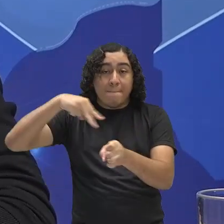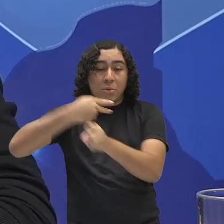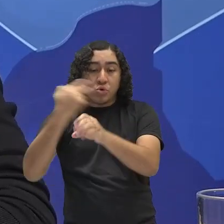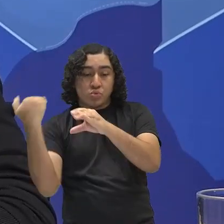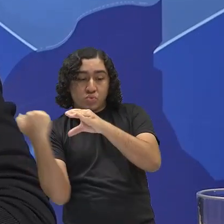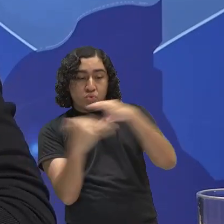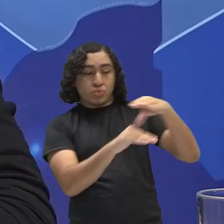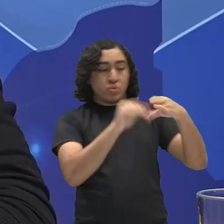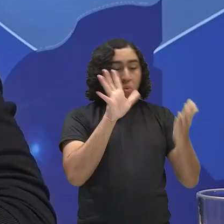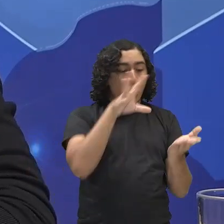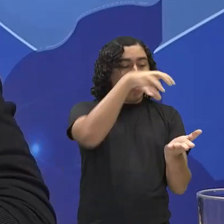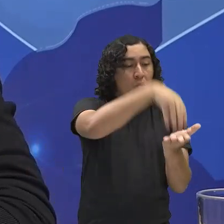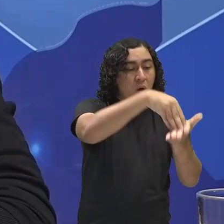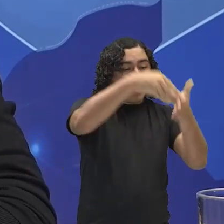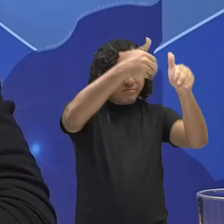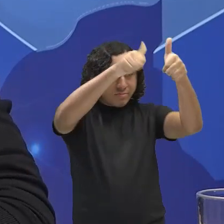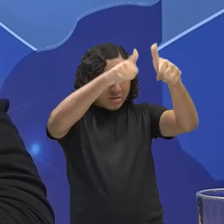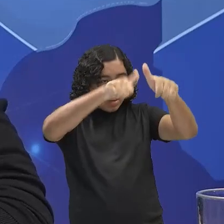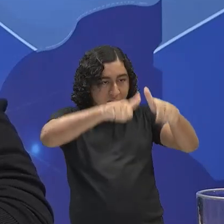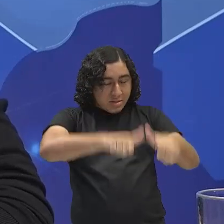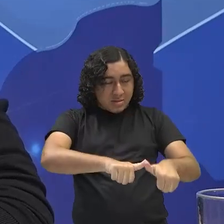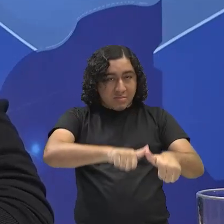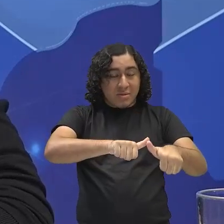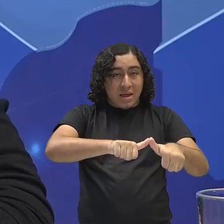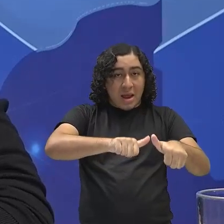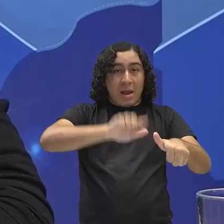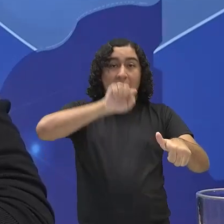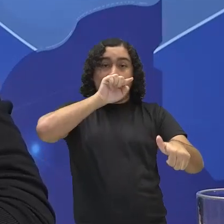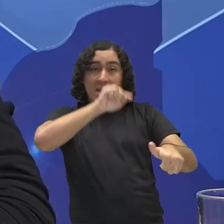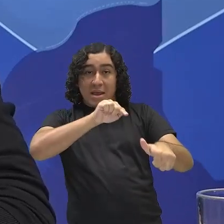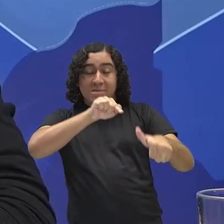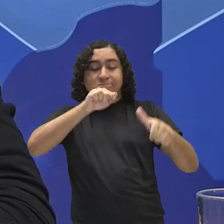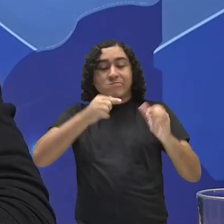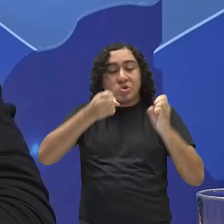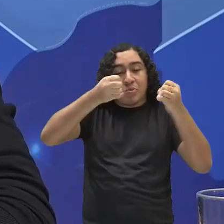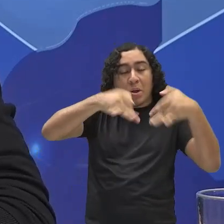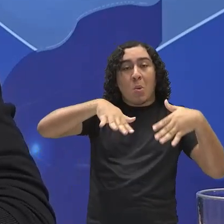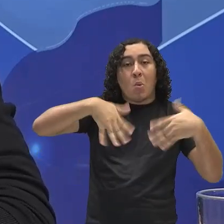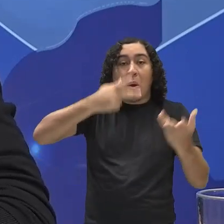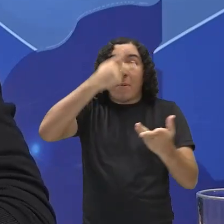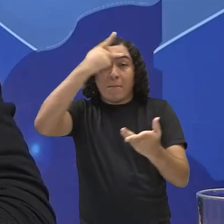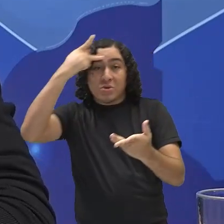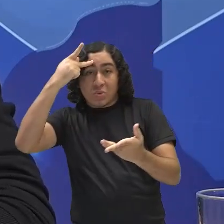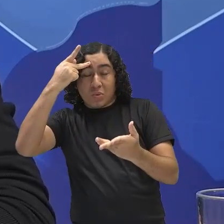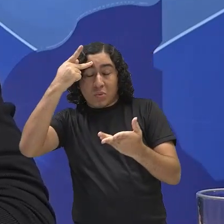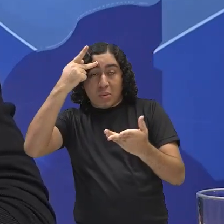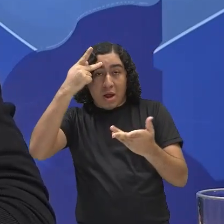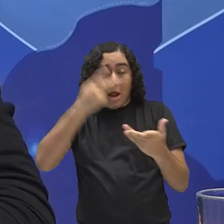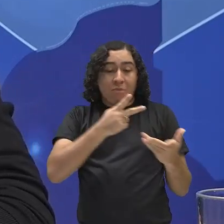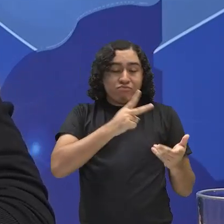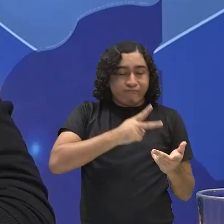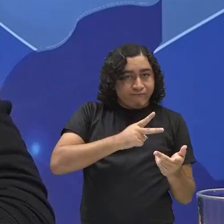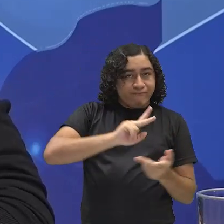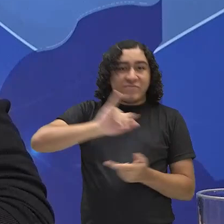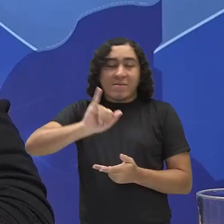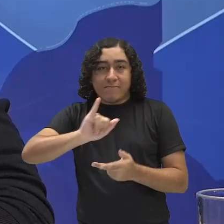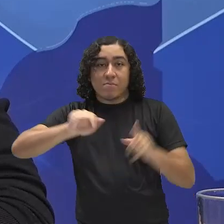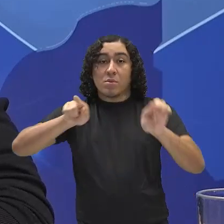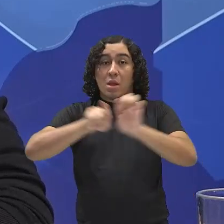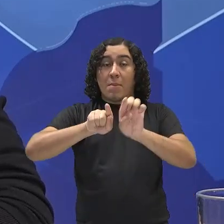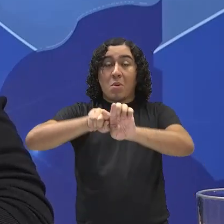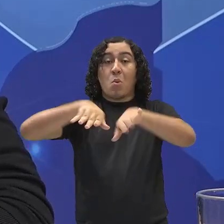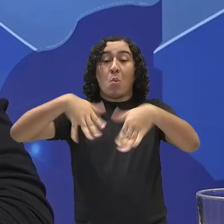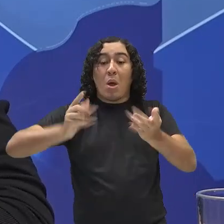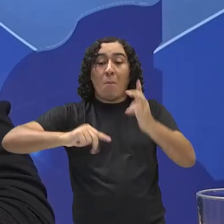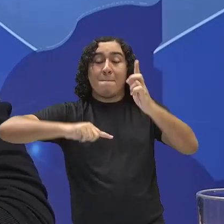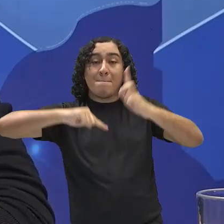vai ser designado qual técnico que irá atender aquela localidade e o principal, qual